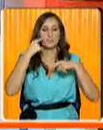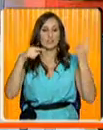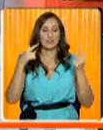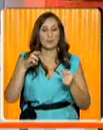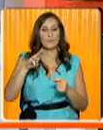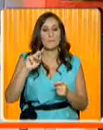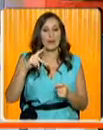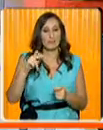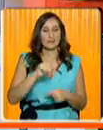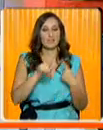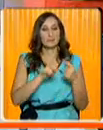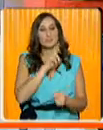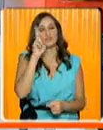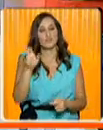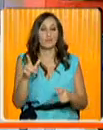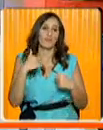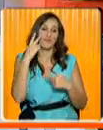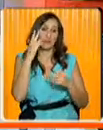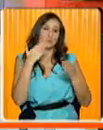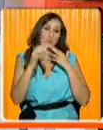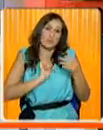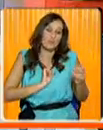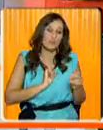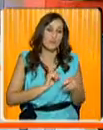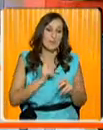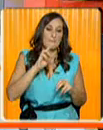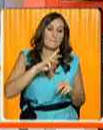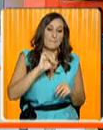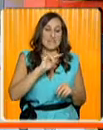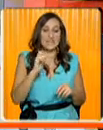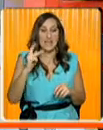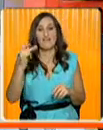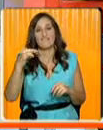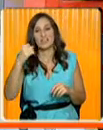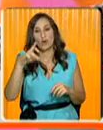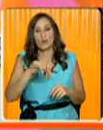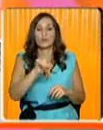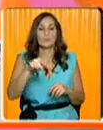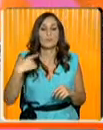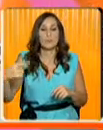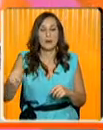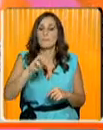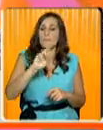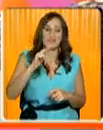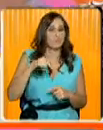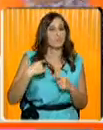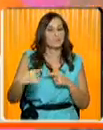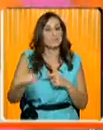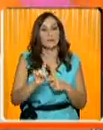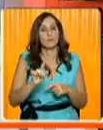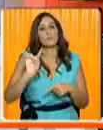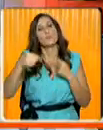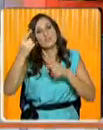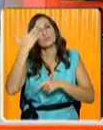elucidados. É não, e depois vou ao Parque Meyer ver a minha peça. Pronto. A Maria Vitória. Mas a tua depois está todos os dias em cena e a da Marta nem sempre. Não. Portanto, Marta,